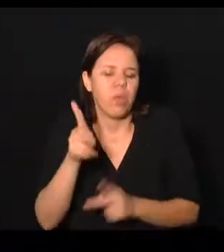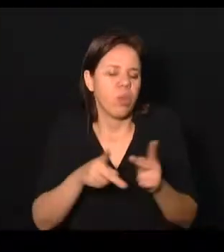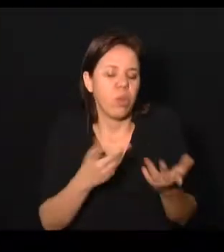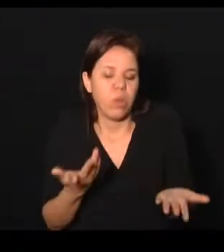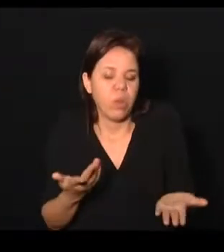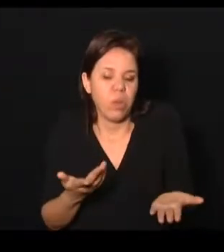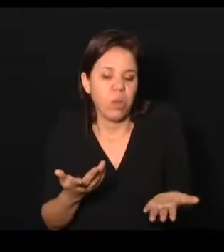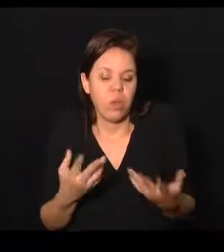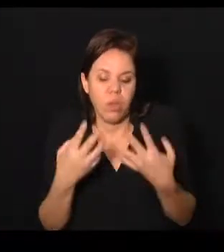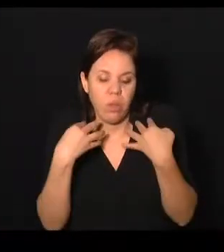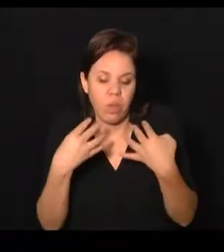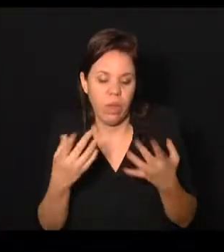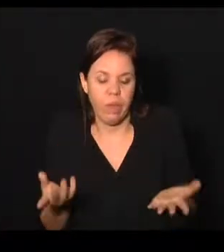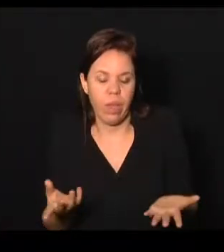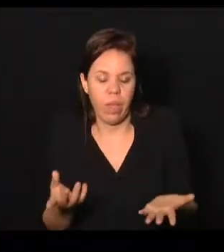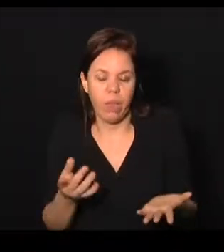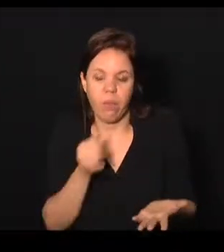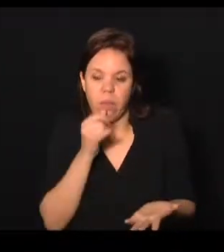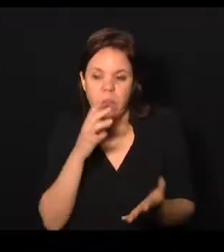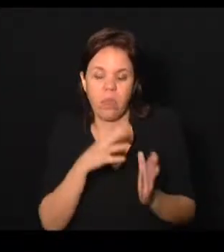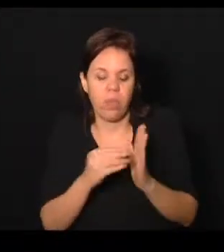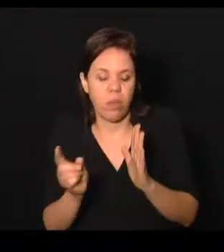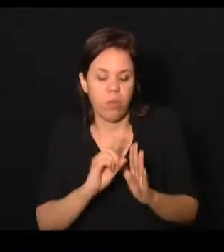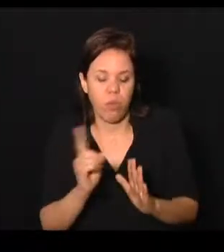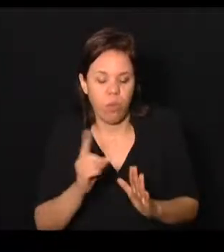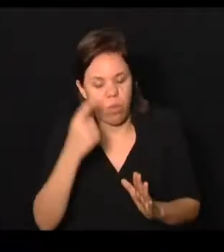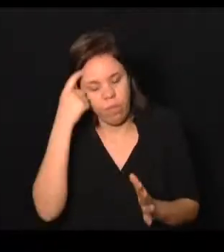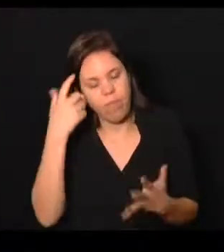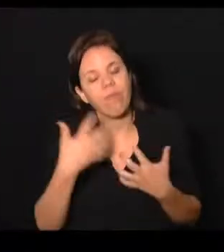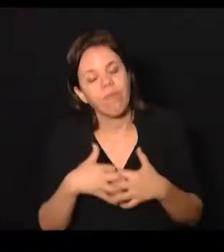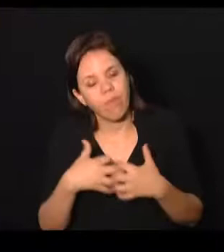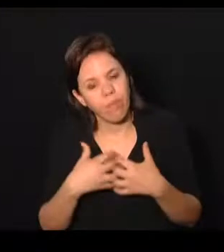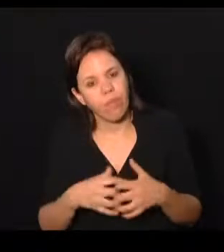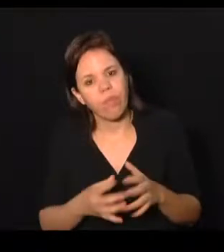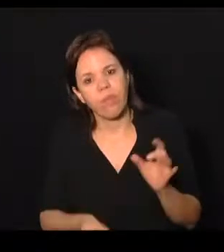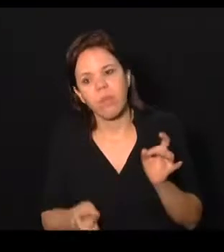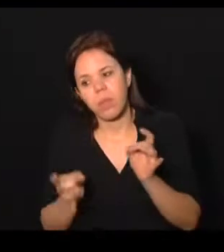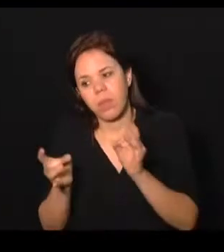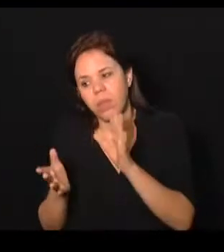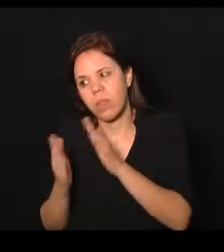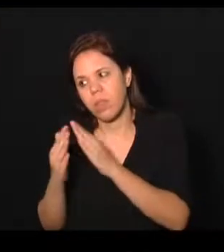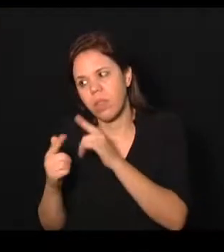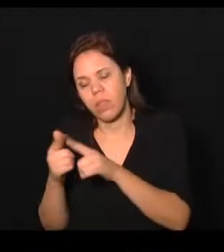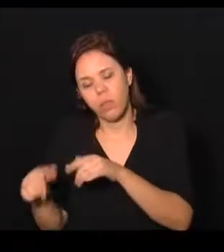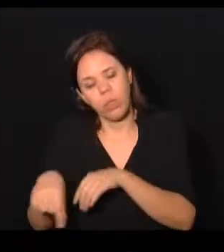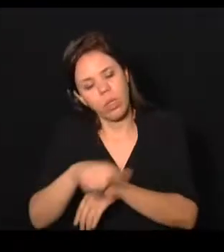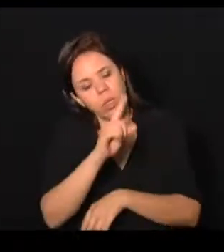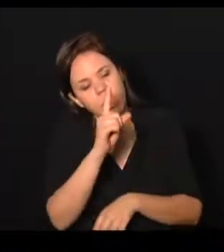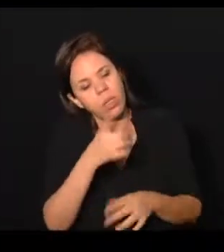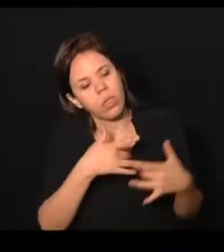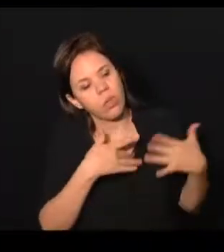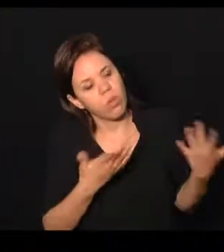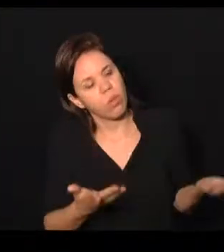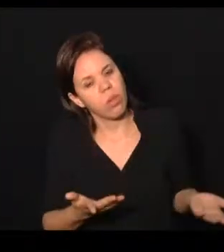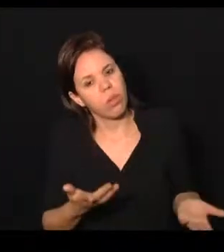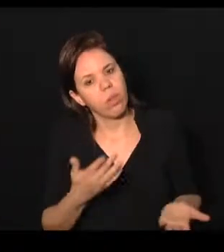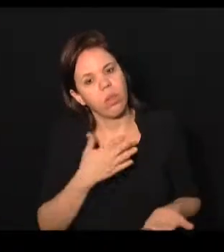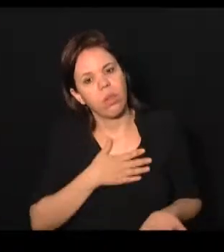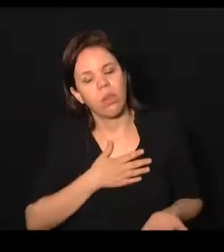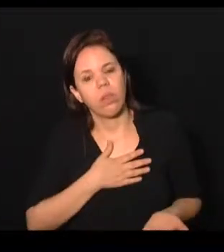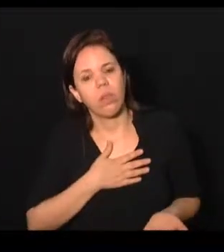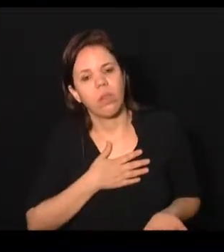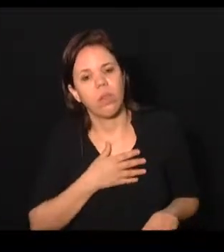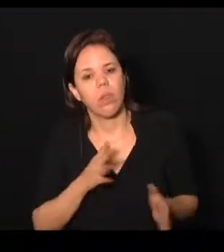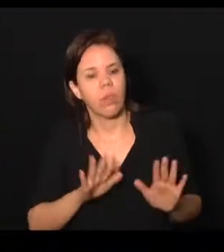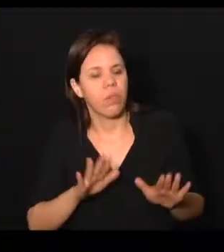isso como exemplo, não. Mas é como reflexão, que às vezes que eu saí da igreja, porque você vai à igreja, você não vai com documento oficial, porque né, não